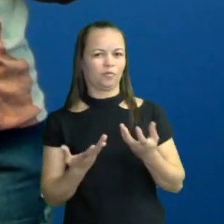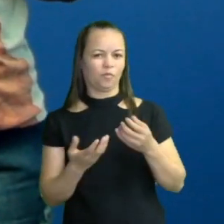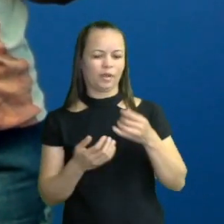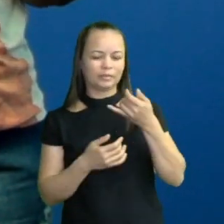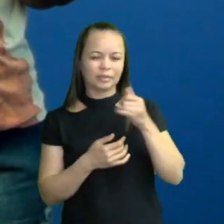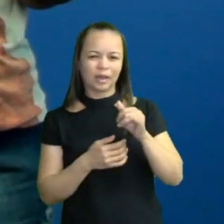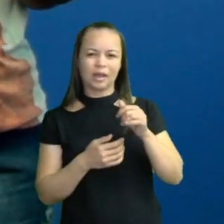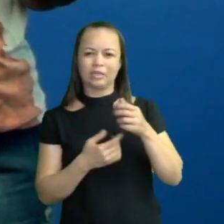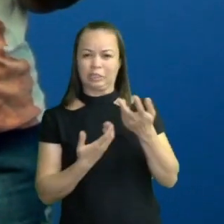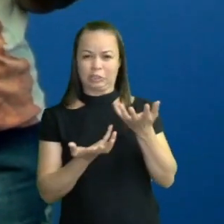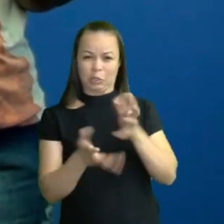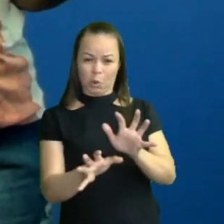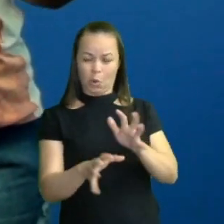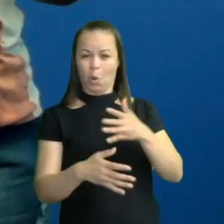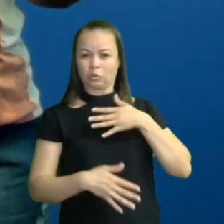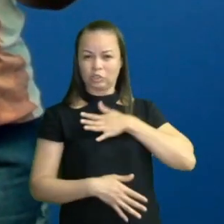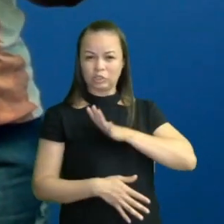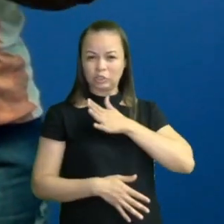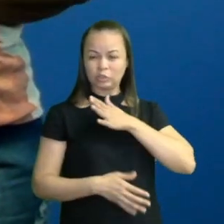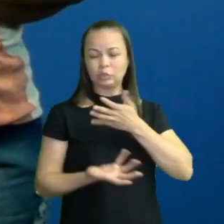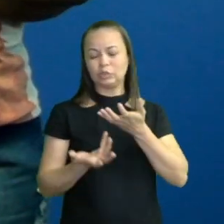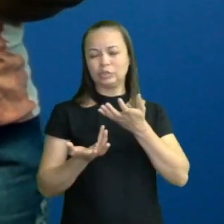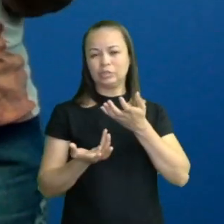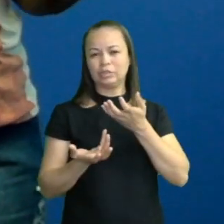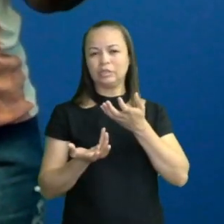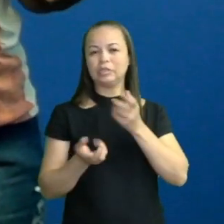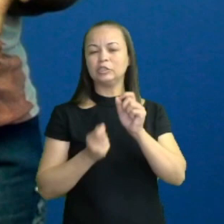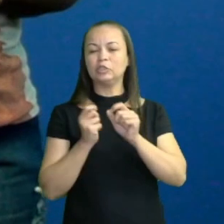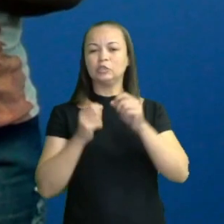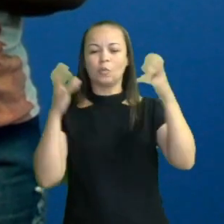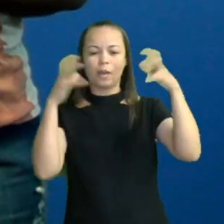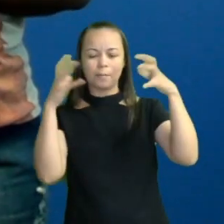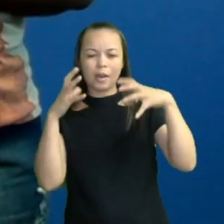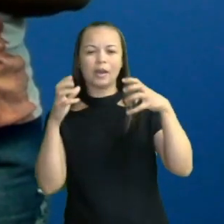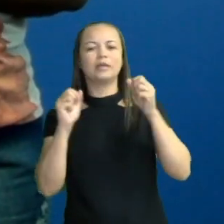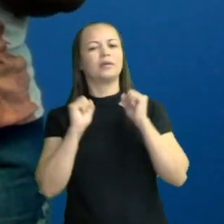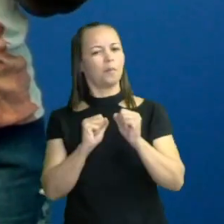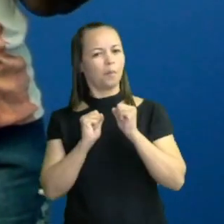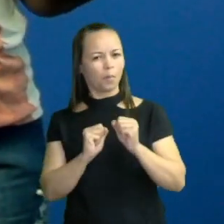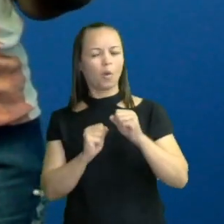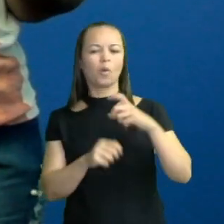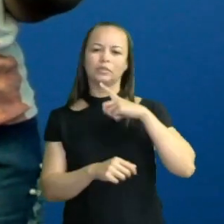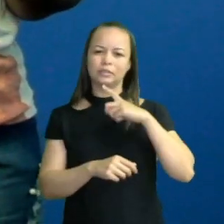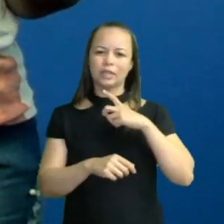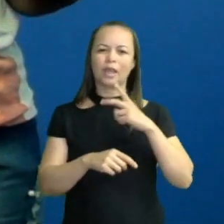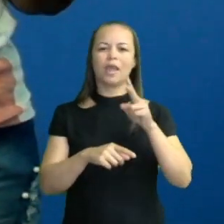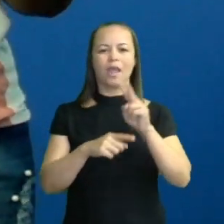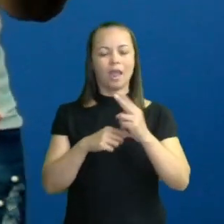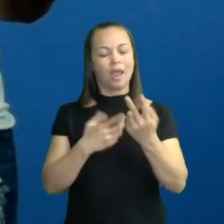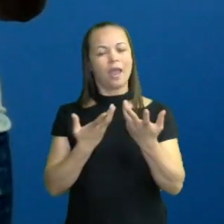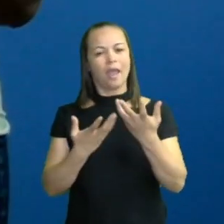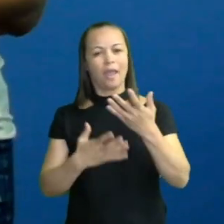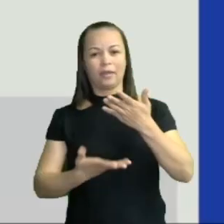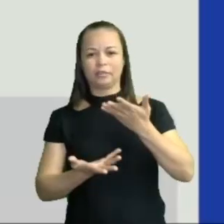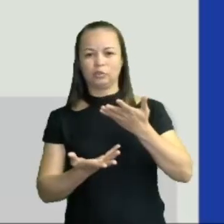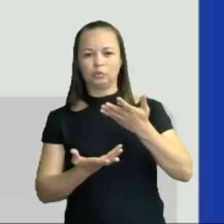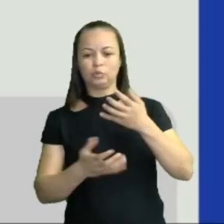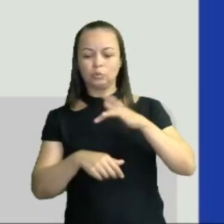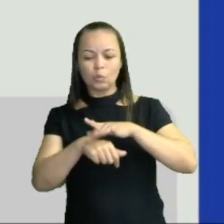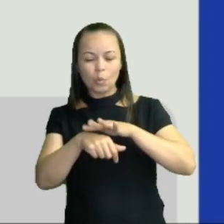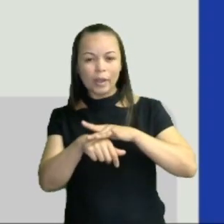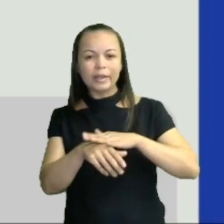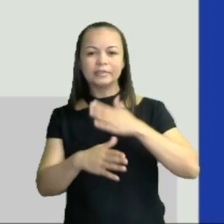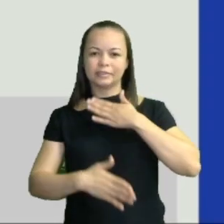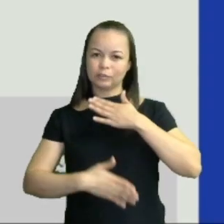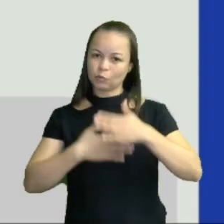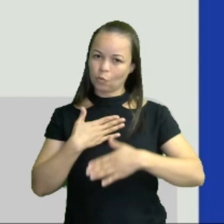gerar muitas doenças para o seu corpo? Isso mesmo. É o que nós vamos ver, a importância do banho. Quando devemos tomar